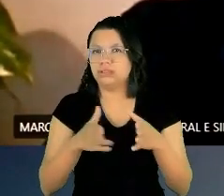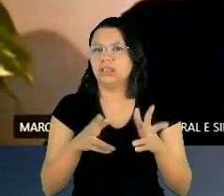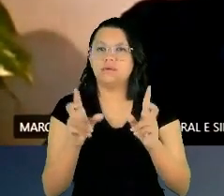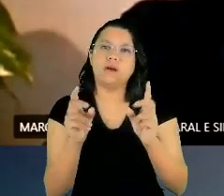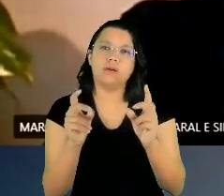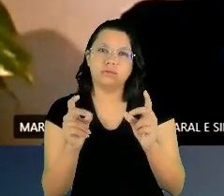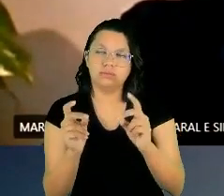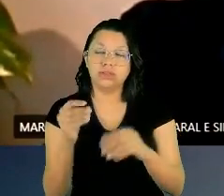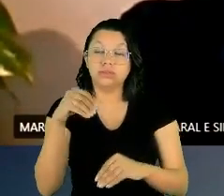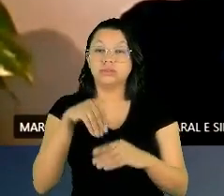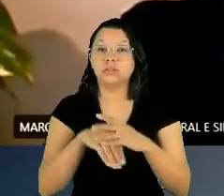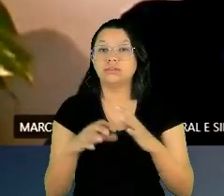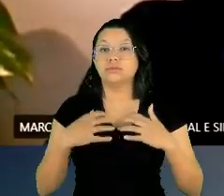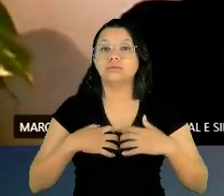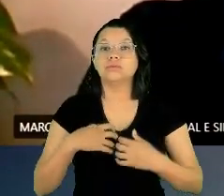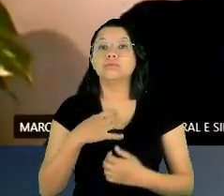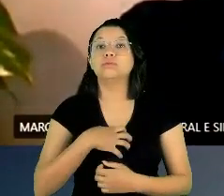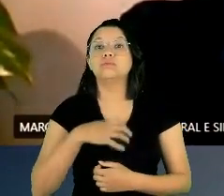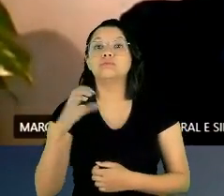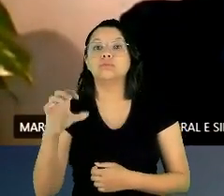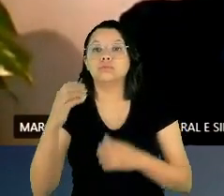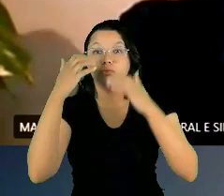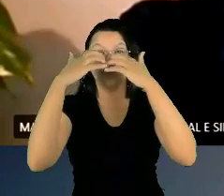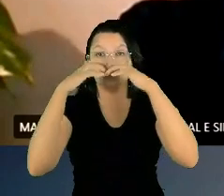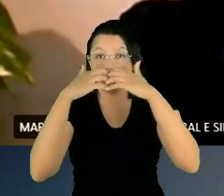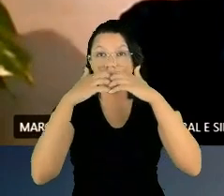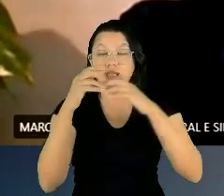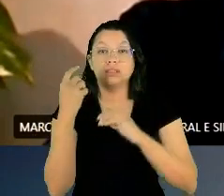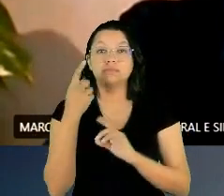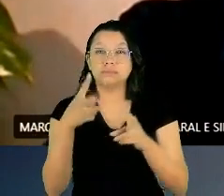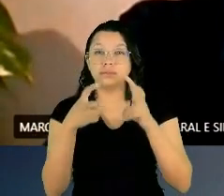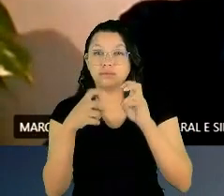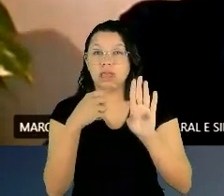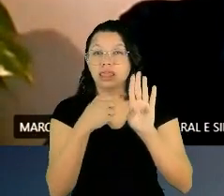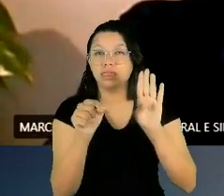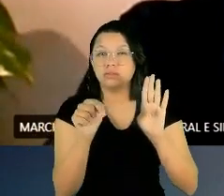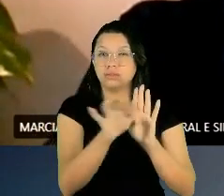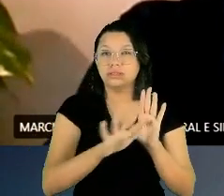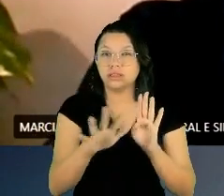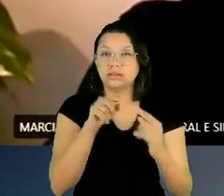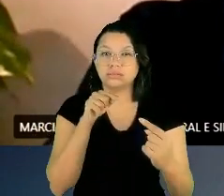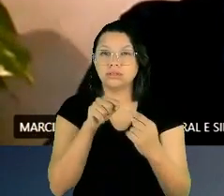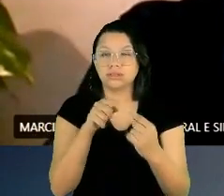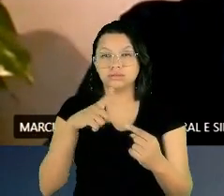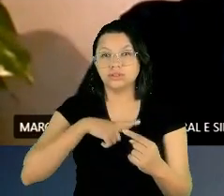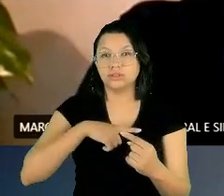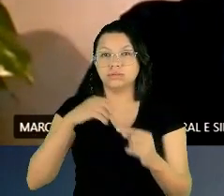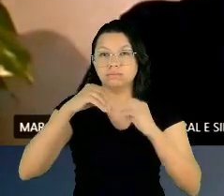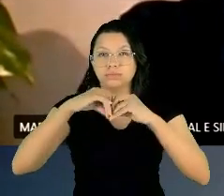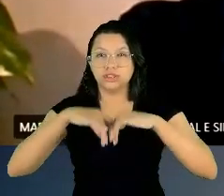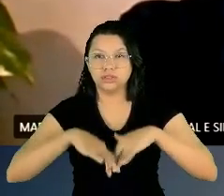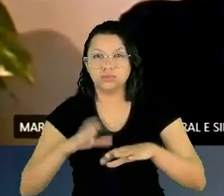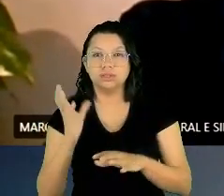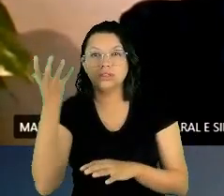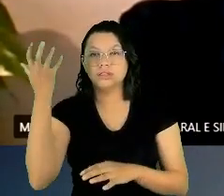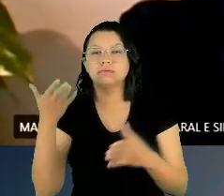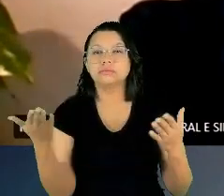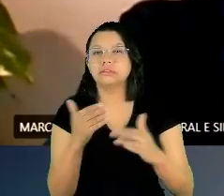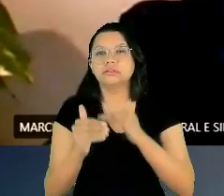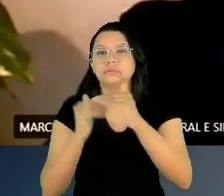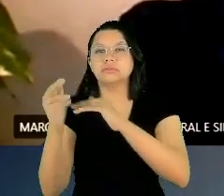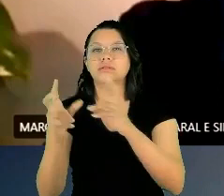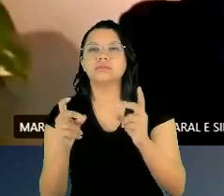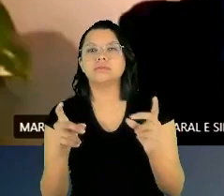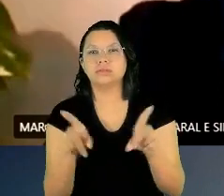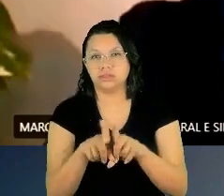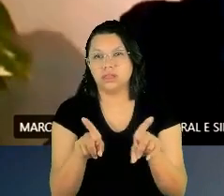sistema automático, né? Na neurociência, começou-se a ver que lesões em áreas específicas causavam prejuízos de tomada de decisão